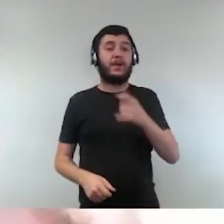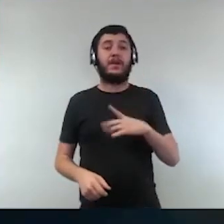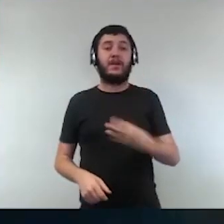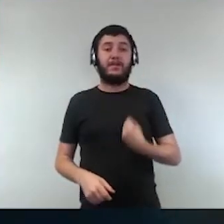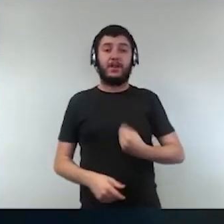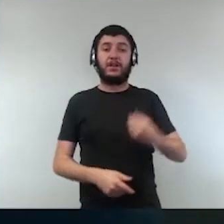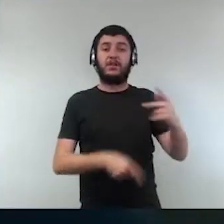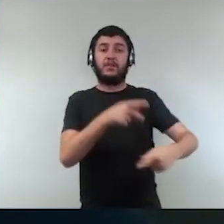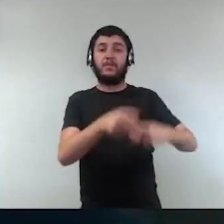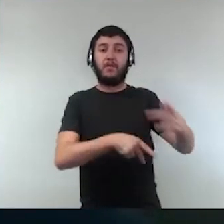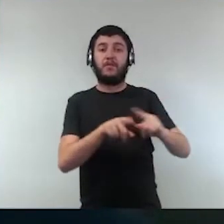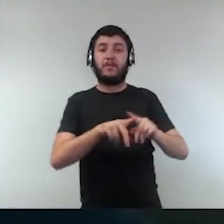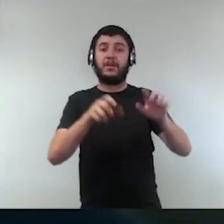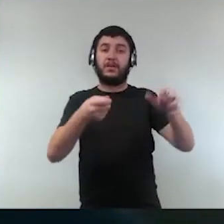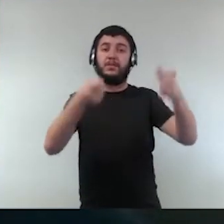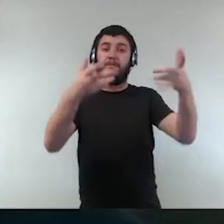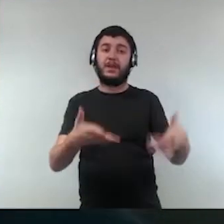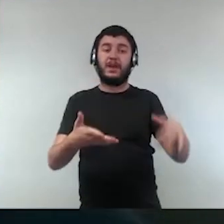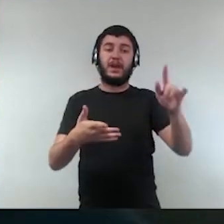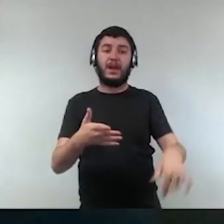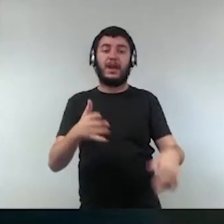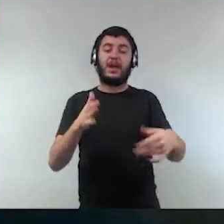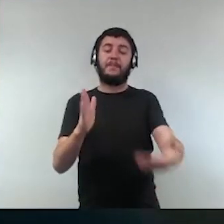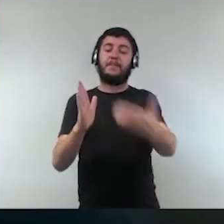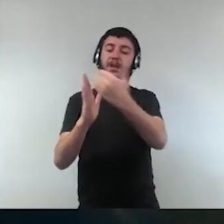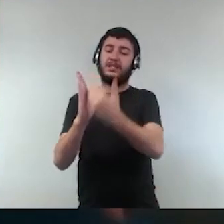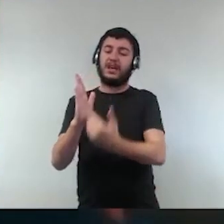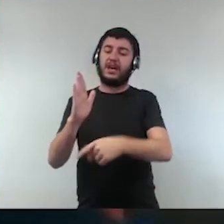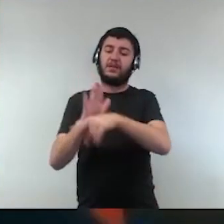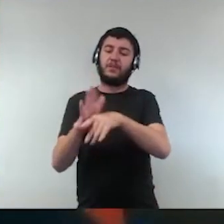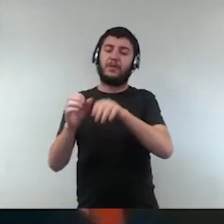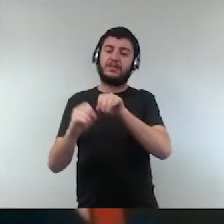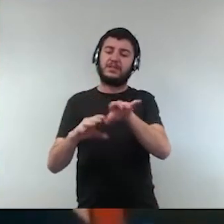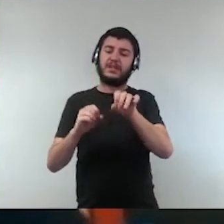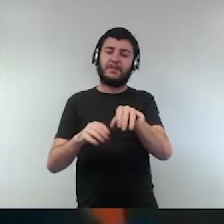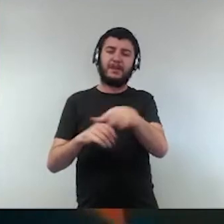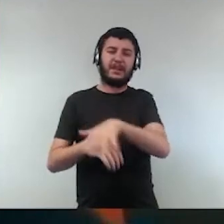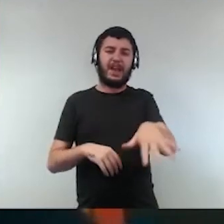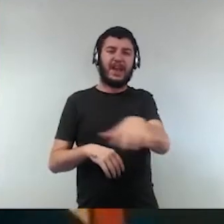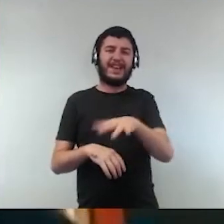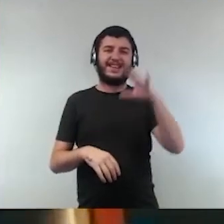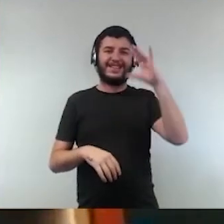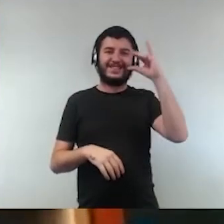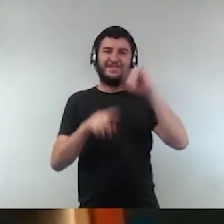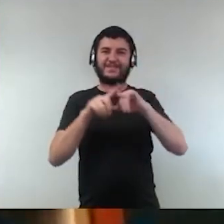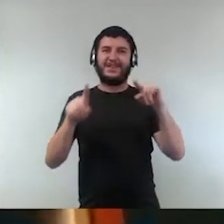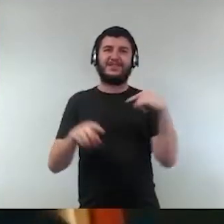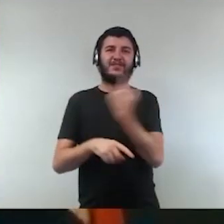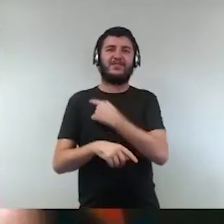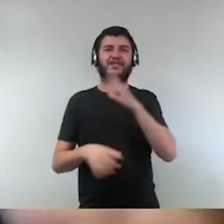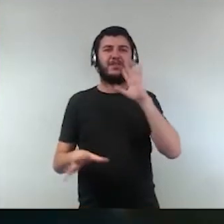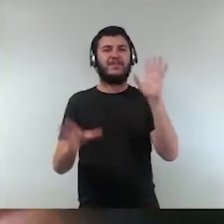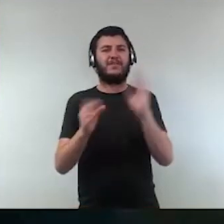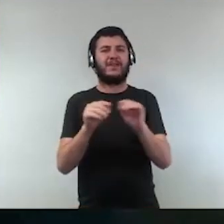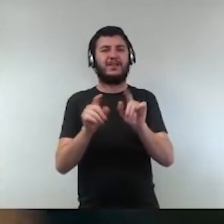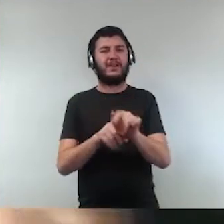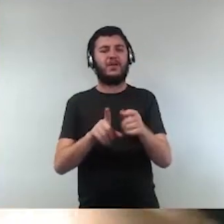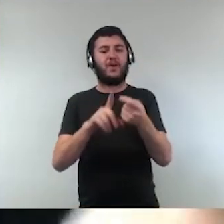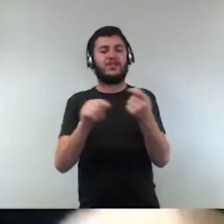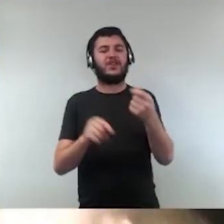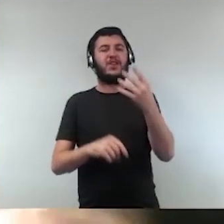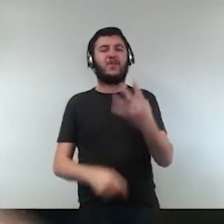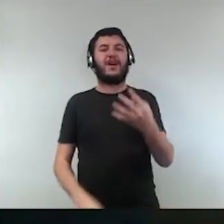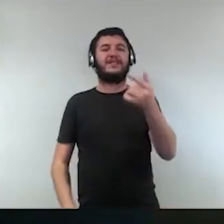é considerado um preceito da ciência. E isso, me parece, vai repercutir no modo como a gente compreende o artigo